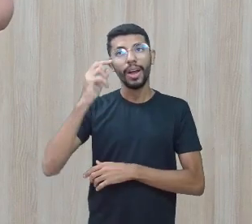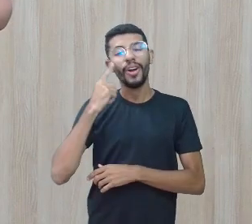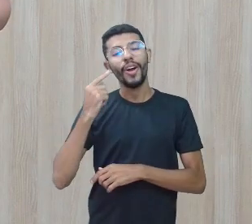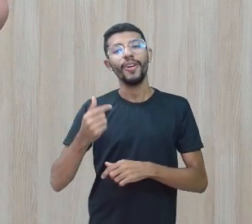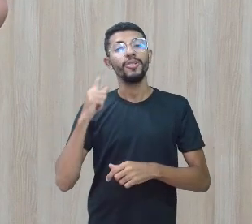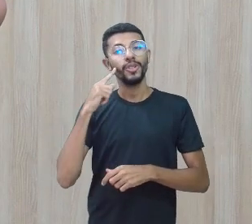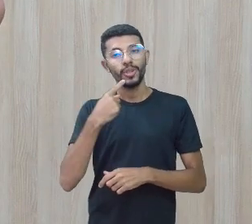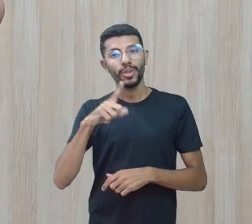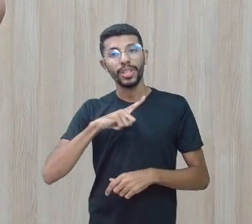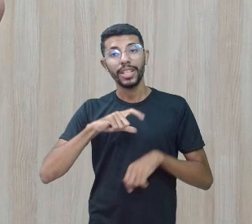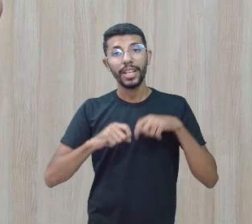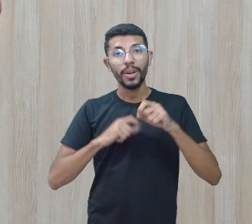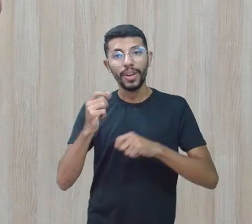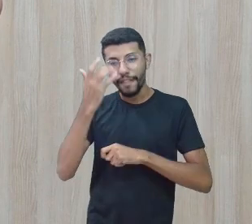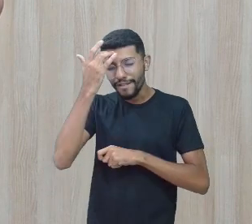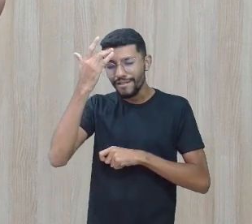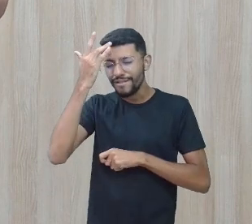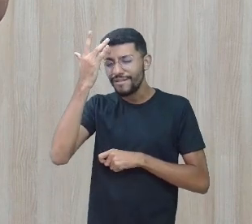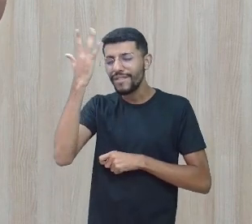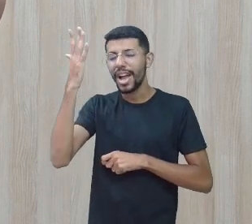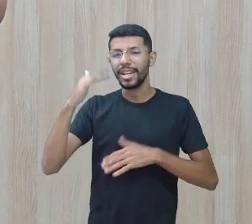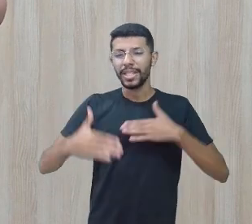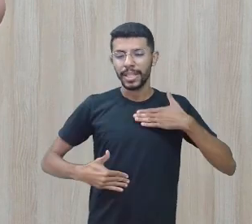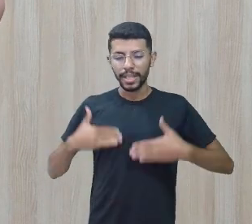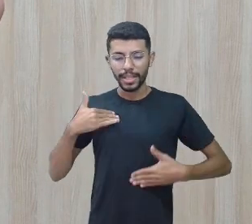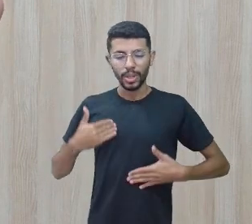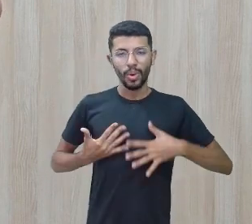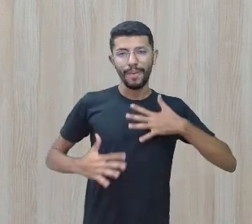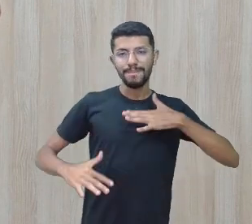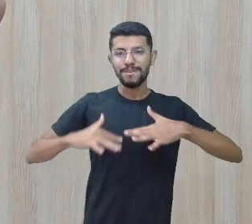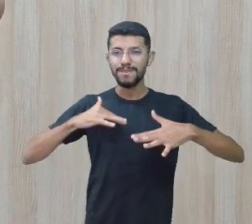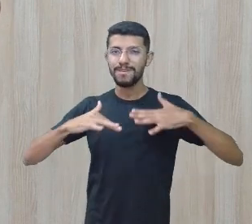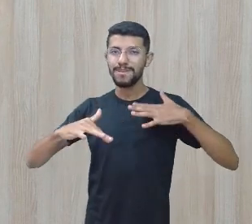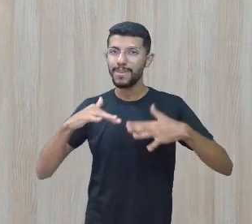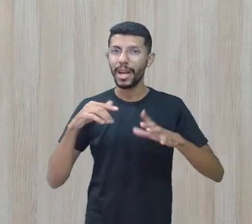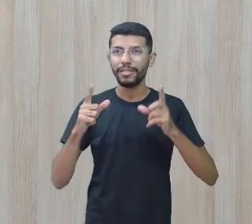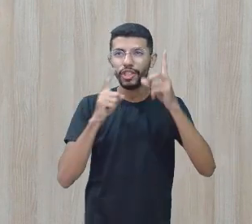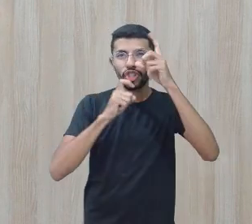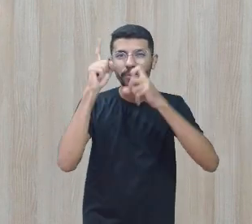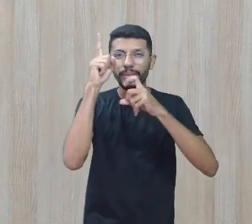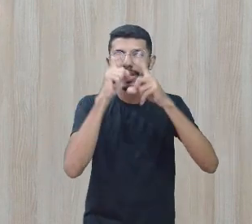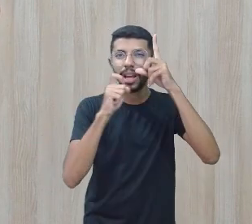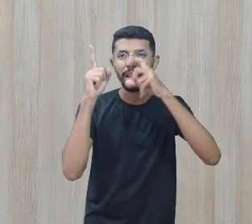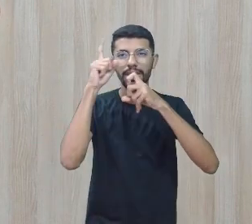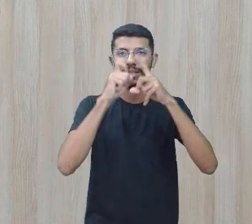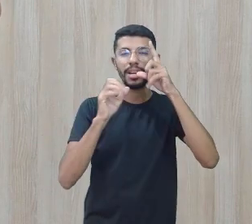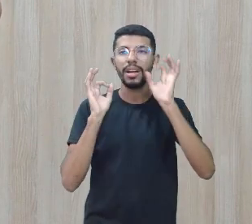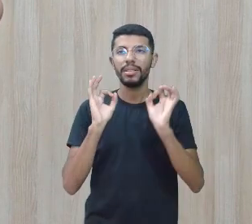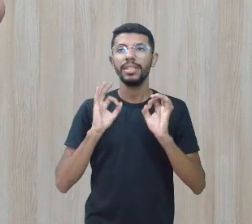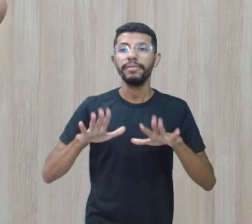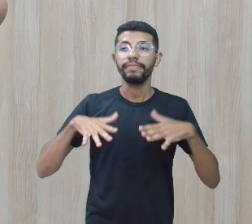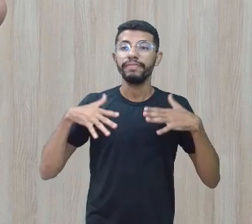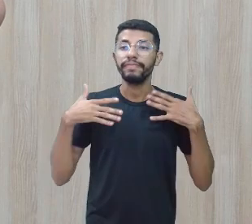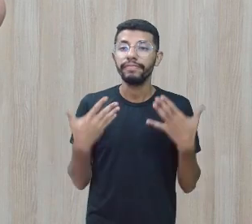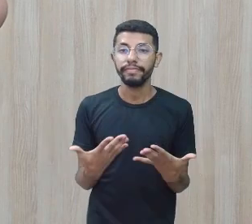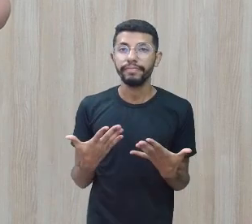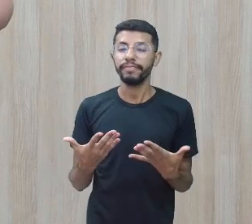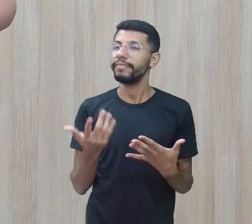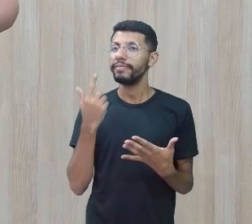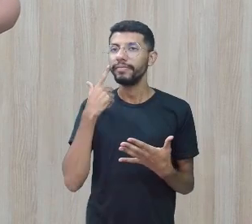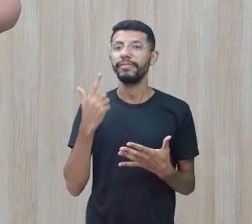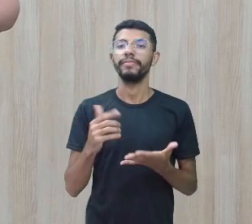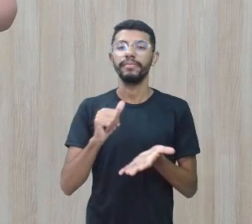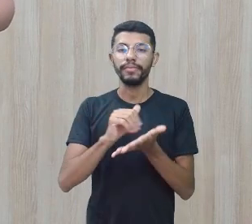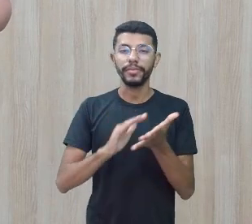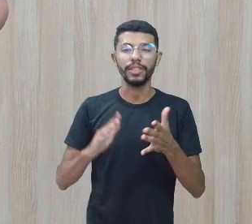muito grande, não é? No movimento do corpo, nas expressões faciais. Então, essas